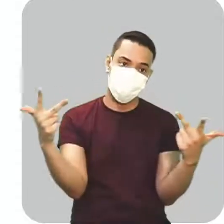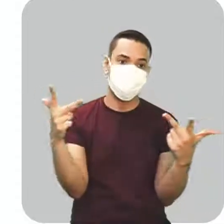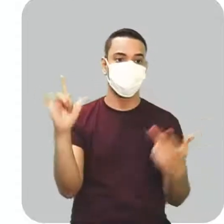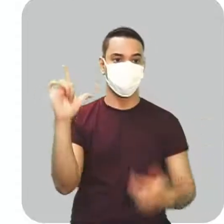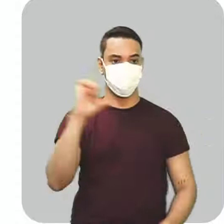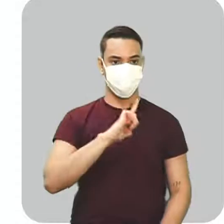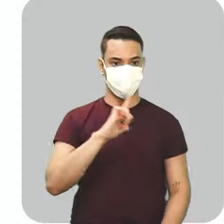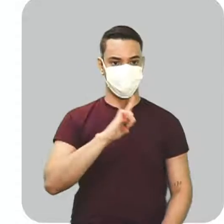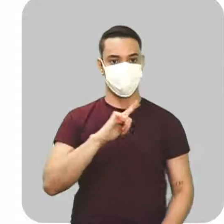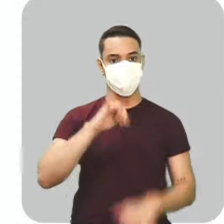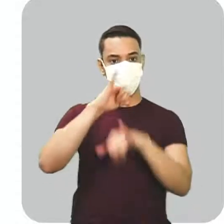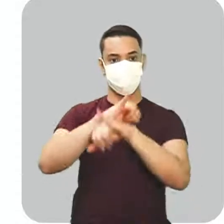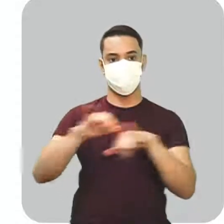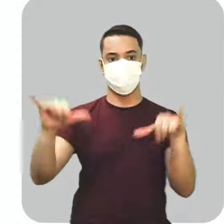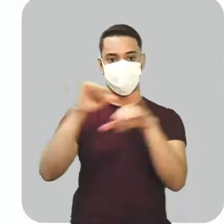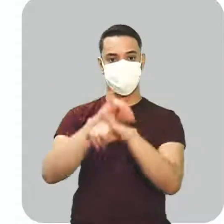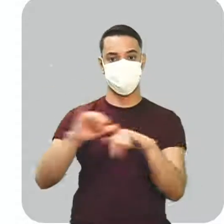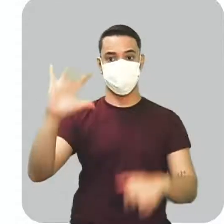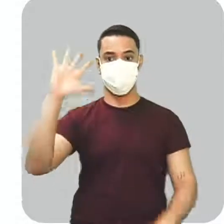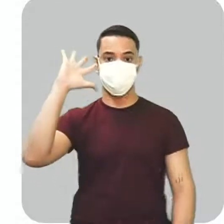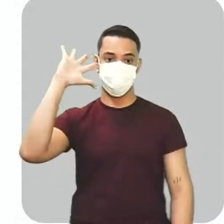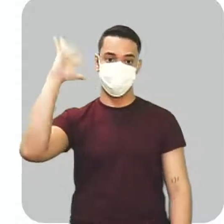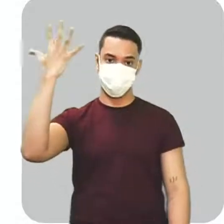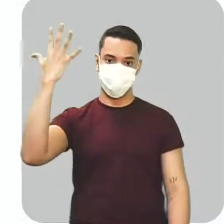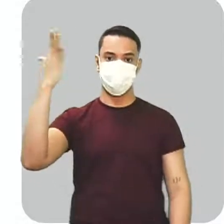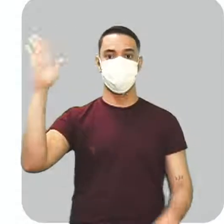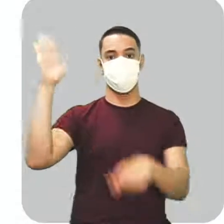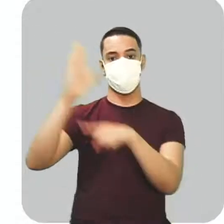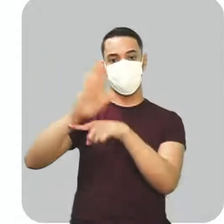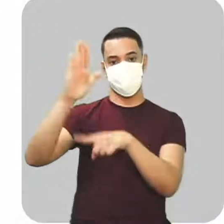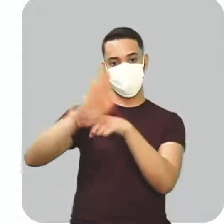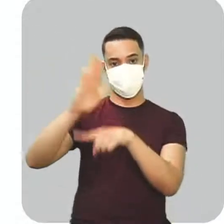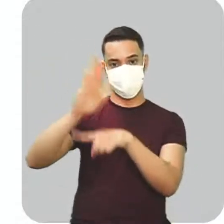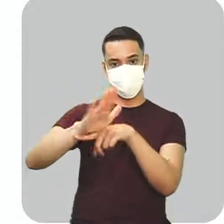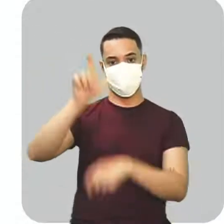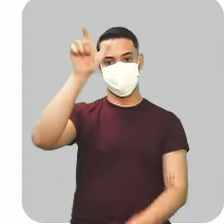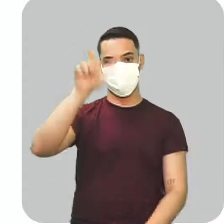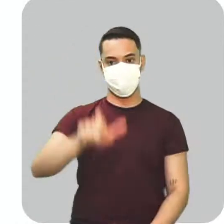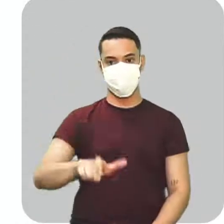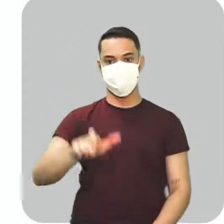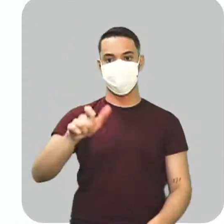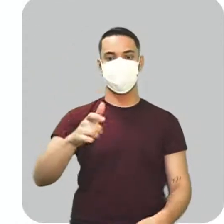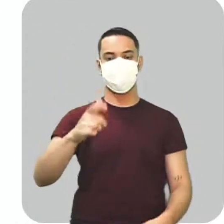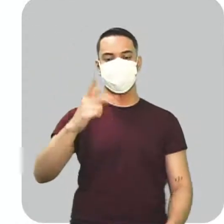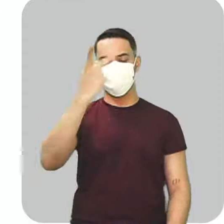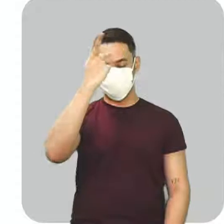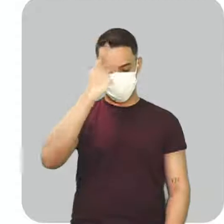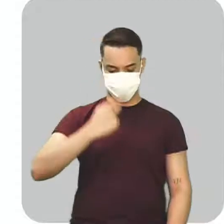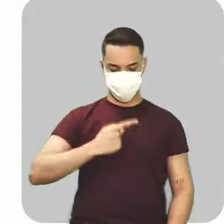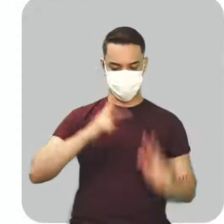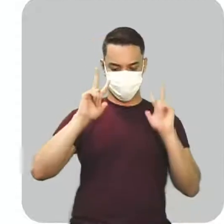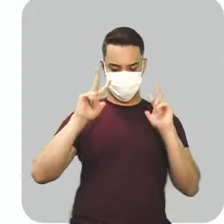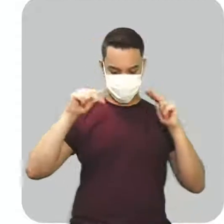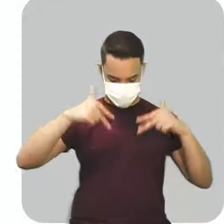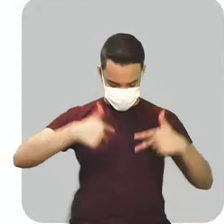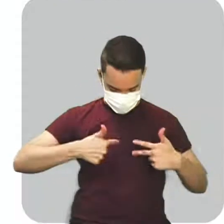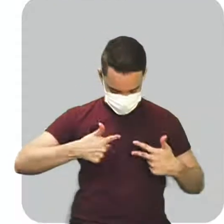se disse por acaso ajudou alguém a se reconciliar consigo